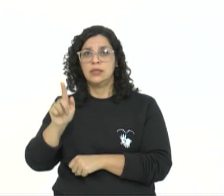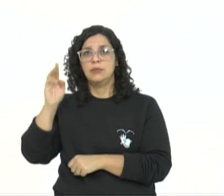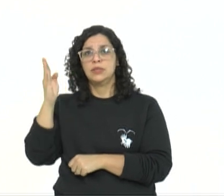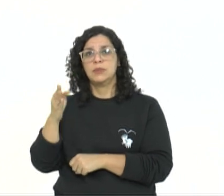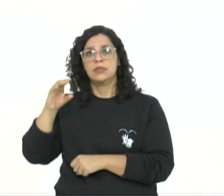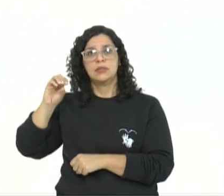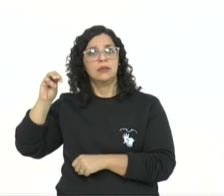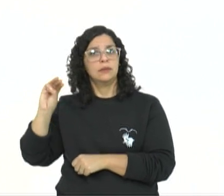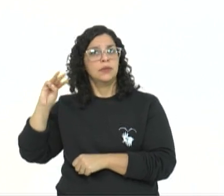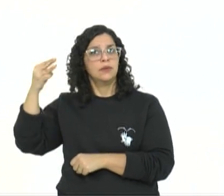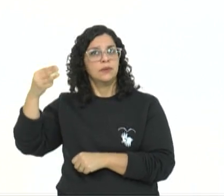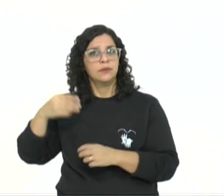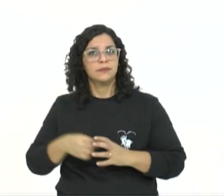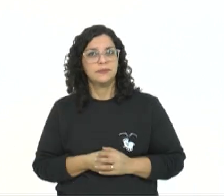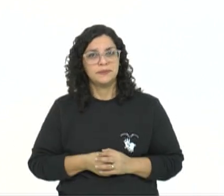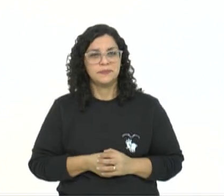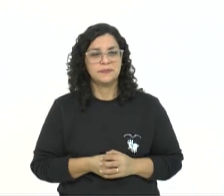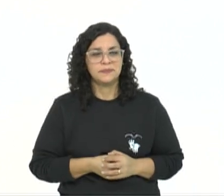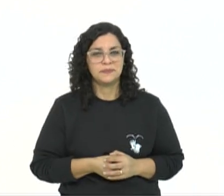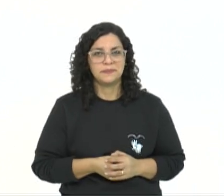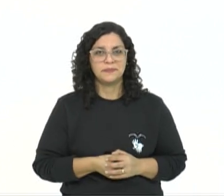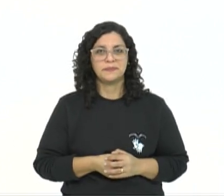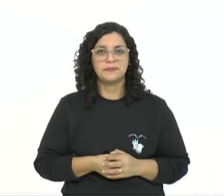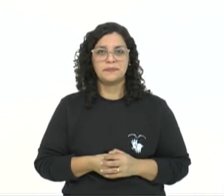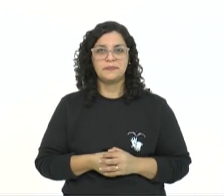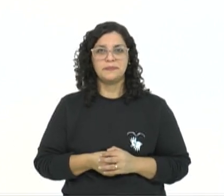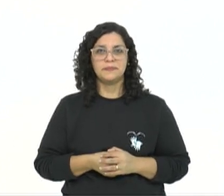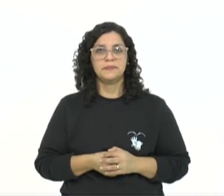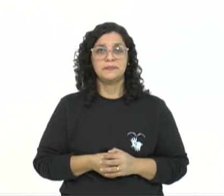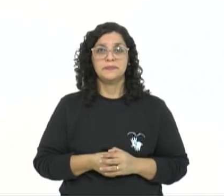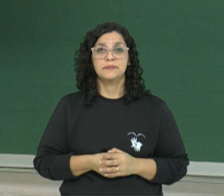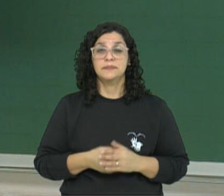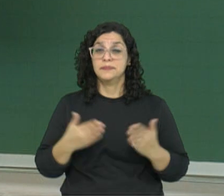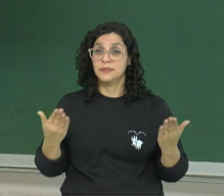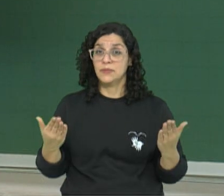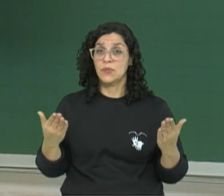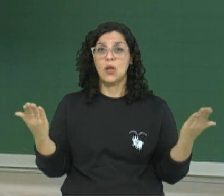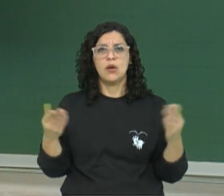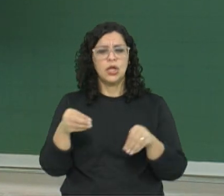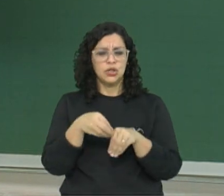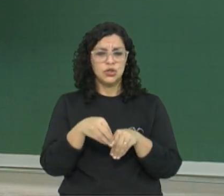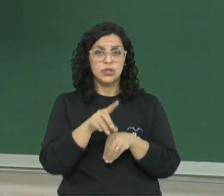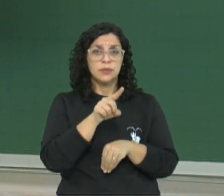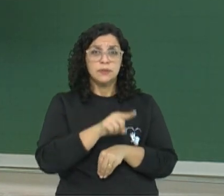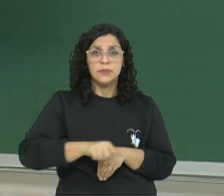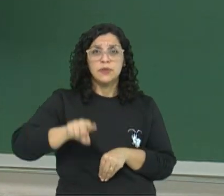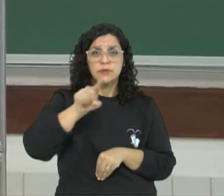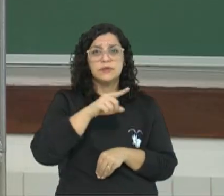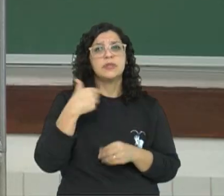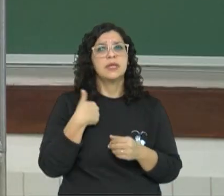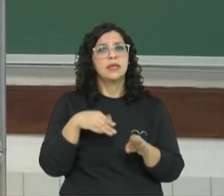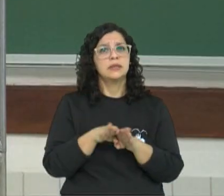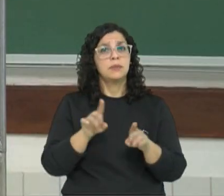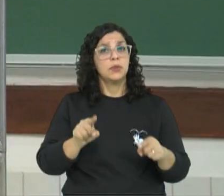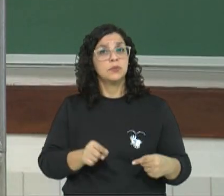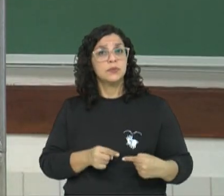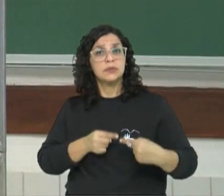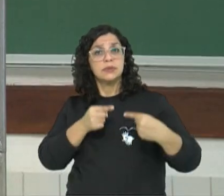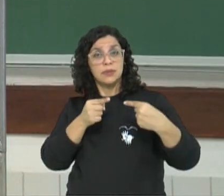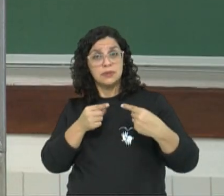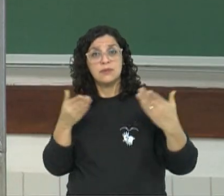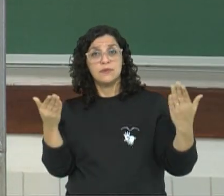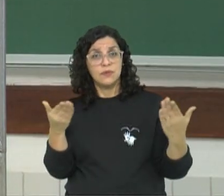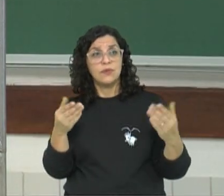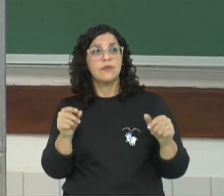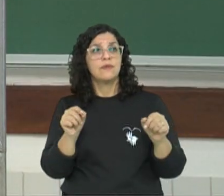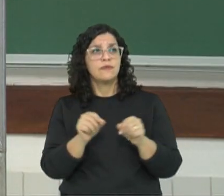0,70 gramas por centímetro cúbico. Eu dou a dica para vocês, se vocês quiserem se desafiar